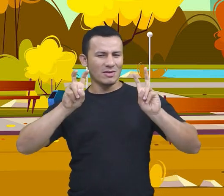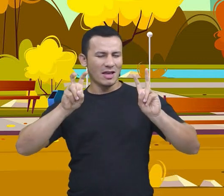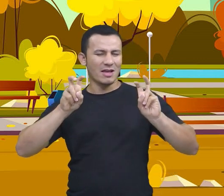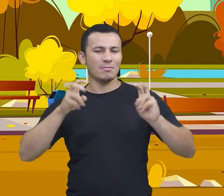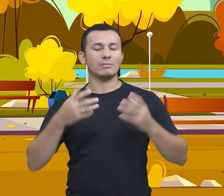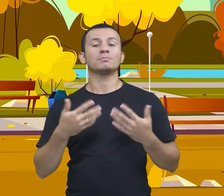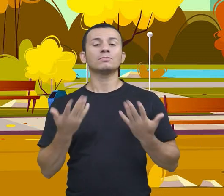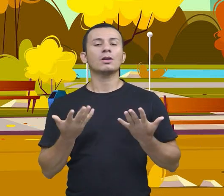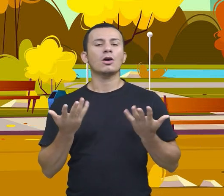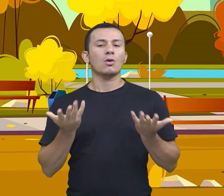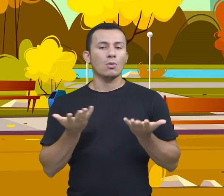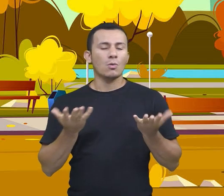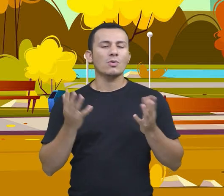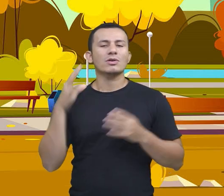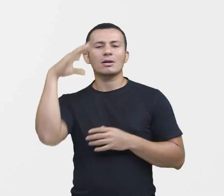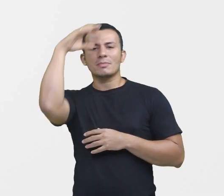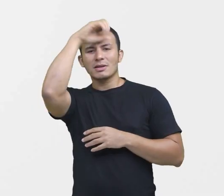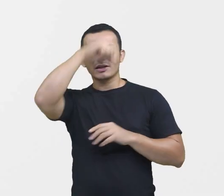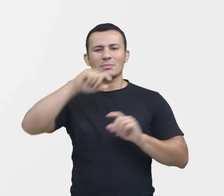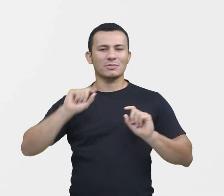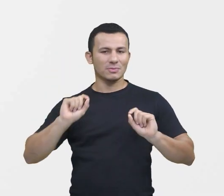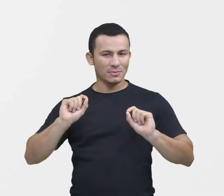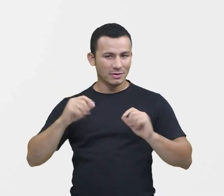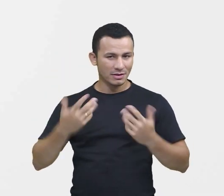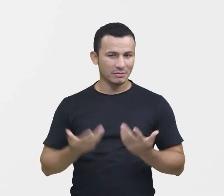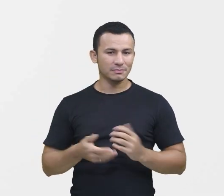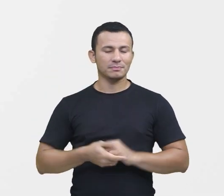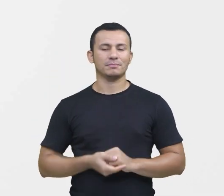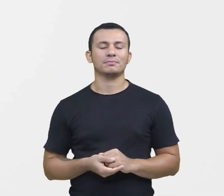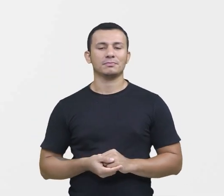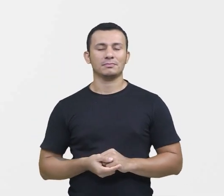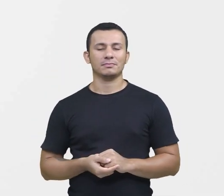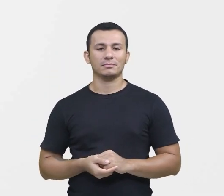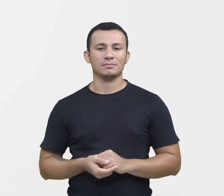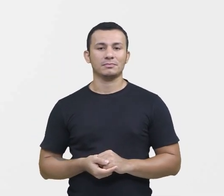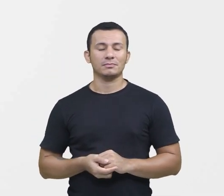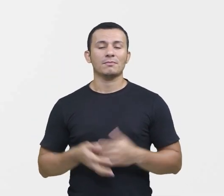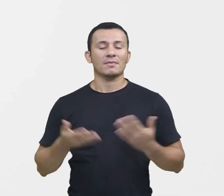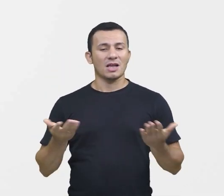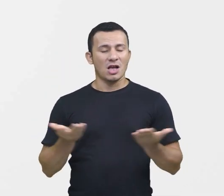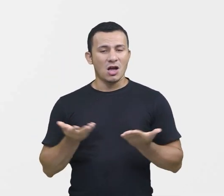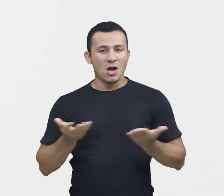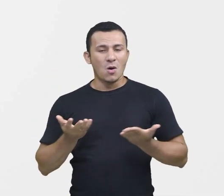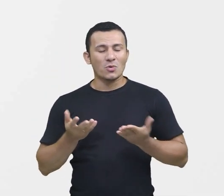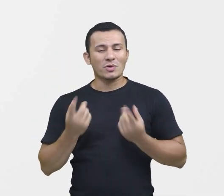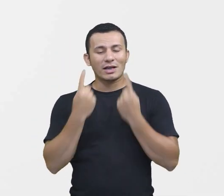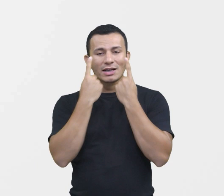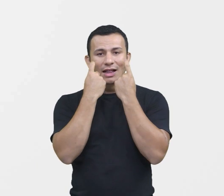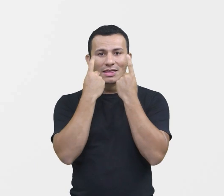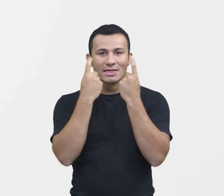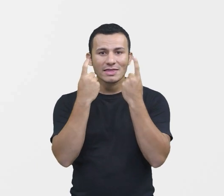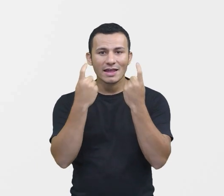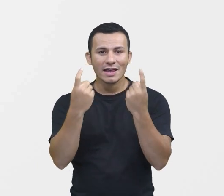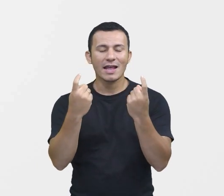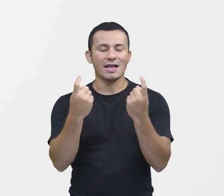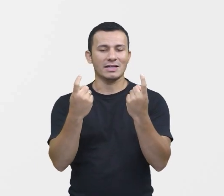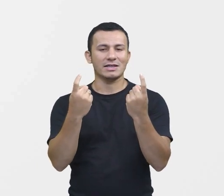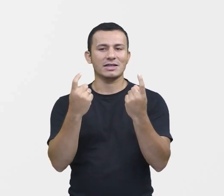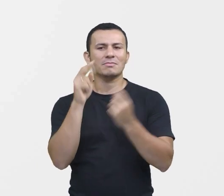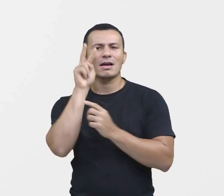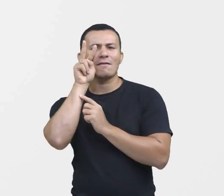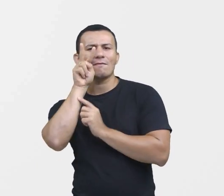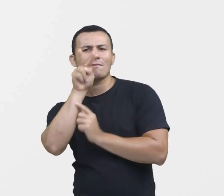aprendemos hoje? Acompanhem comigo. Hoje, nós despertamos o interesse para ouvir